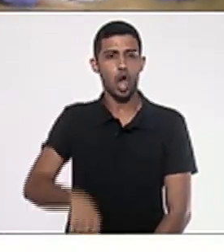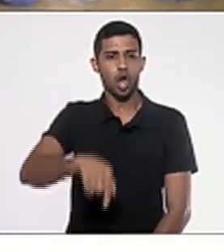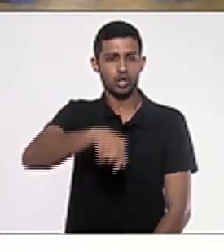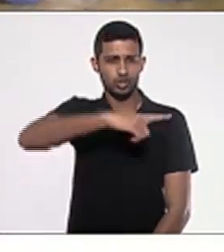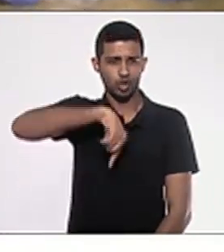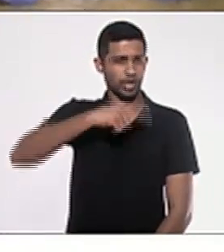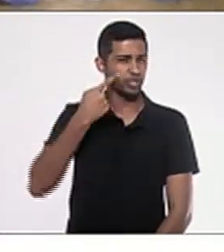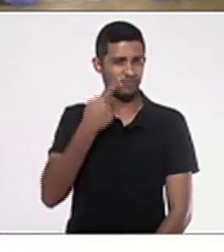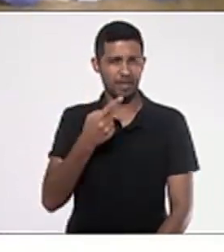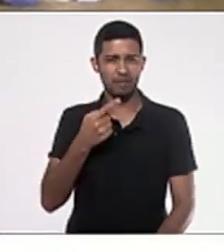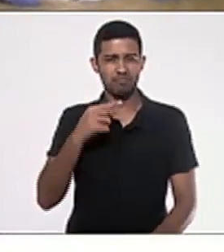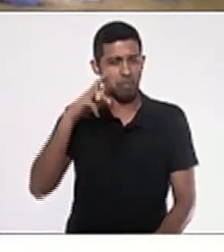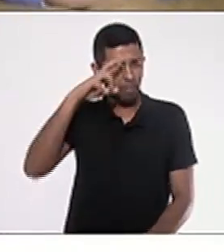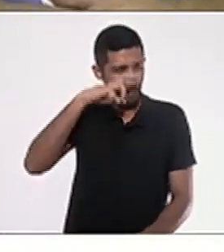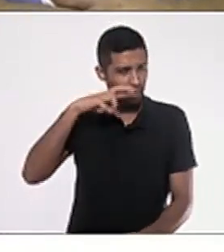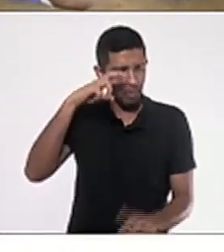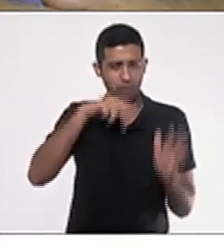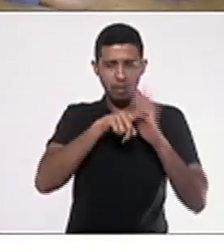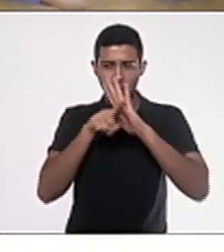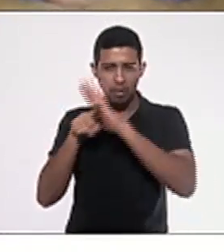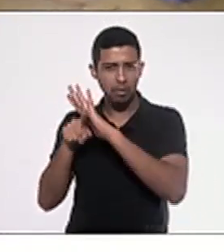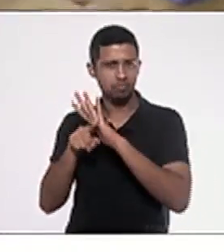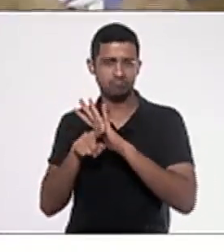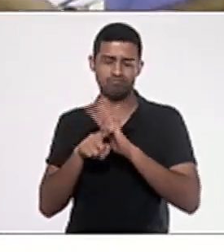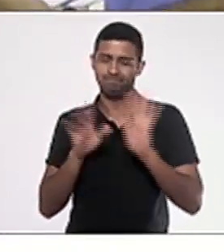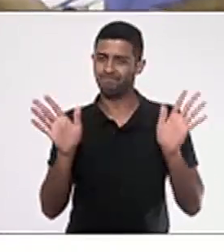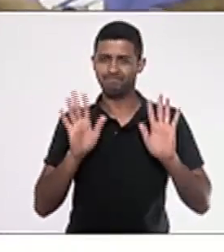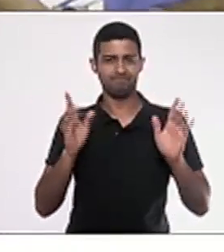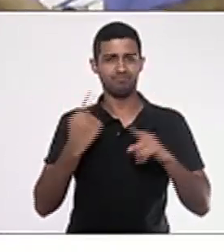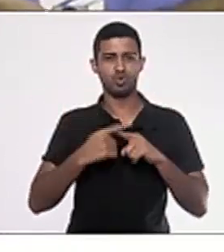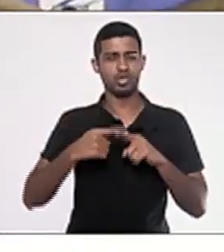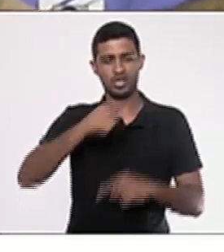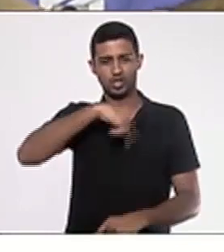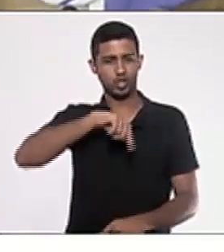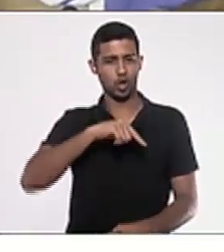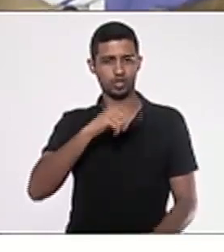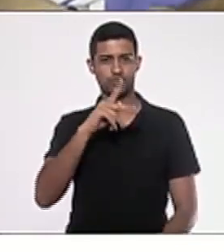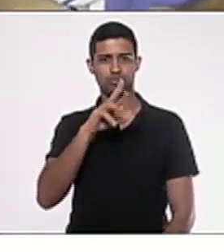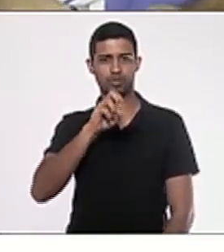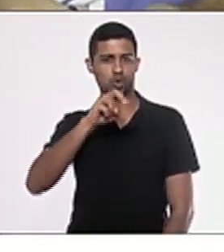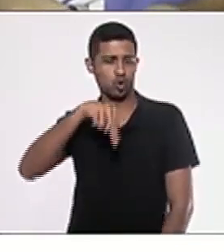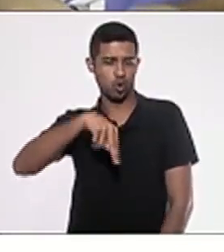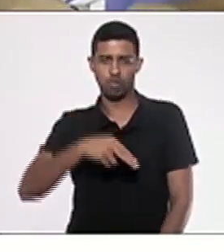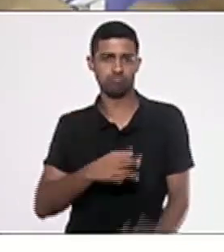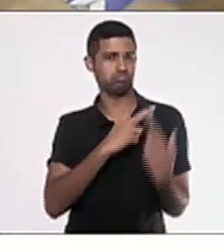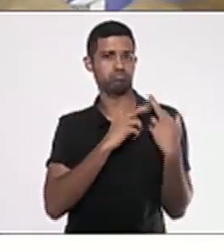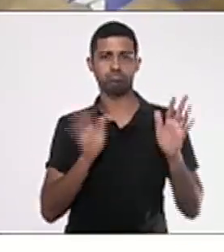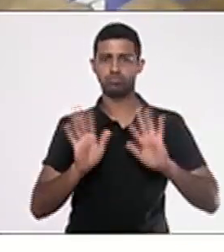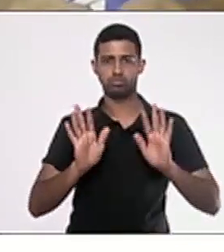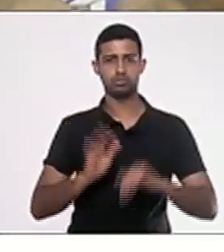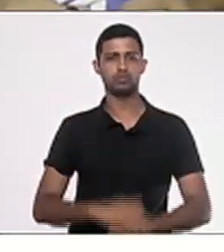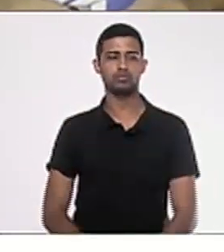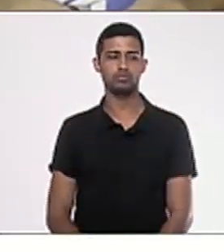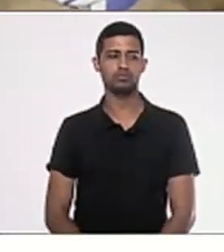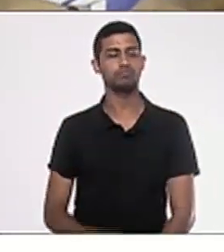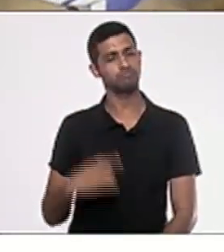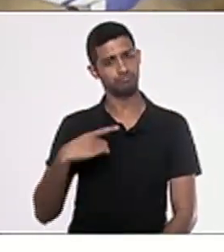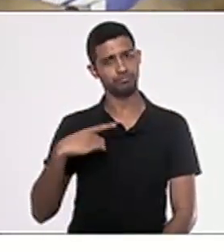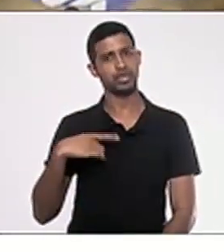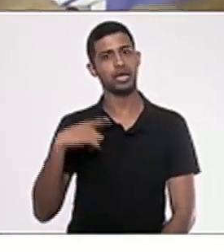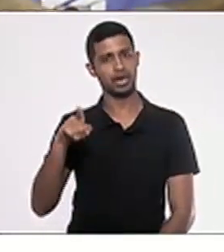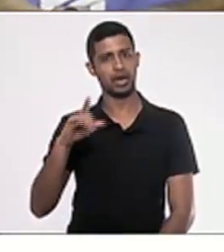uma perícia, porque o PROCON nem tem essa competência. Há, sim, reclamações à aplicação de TOI pela